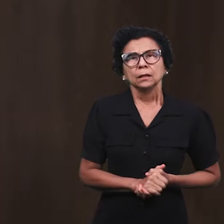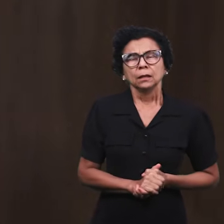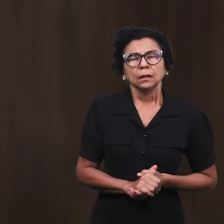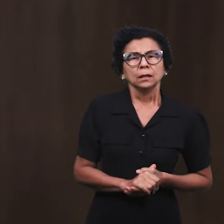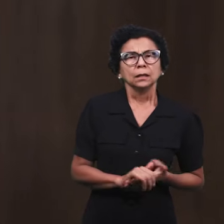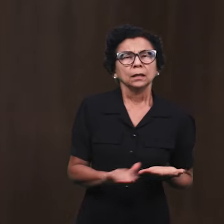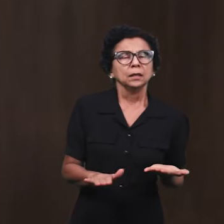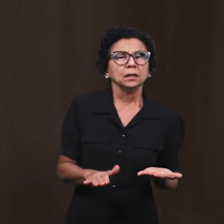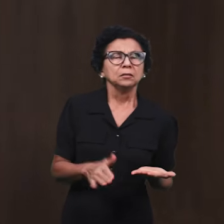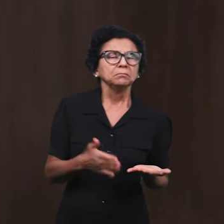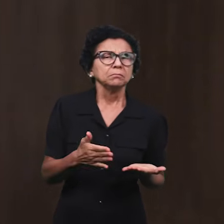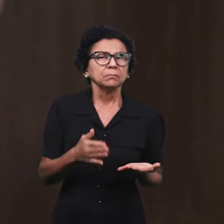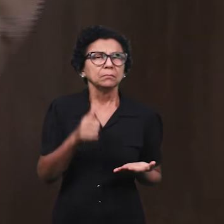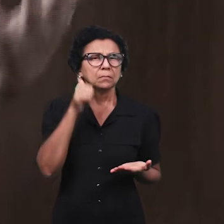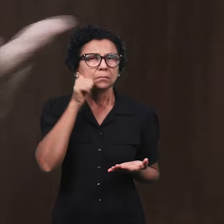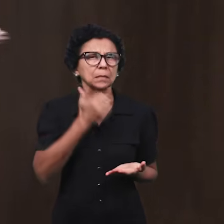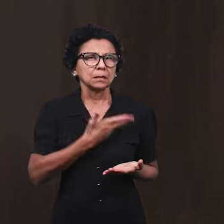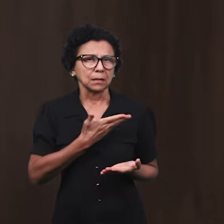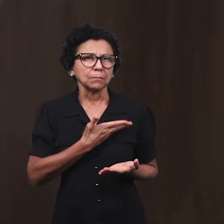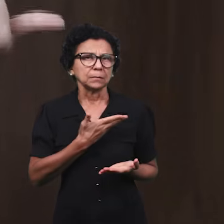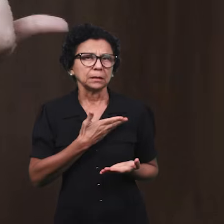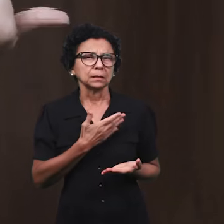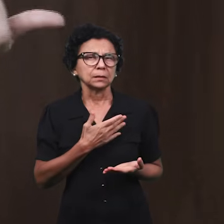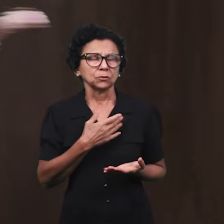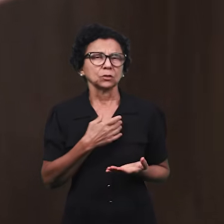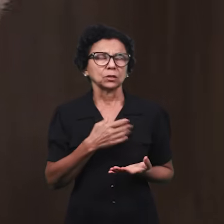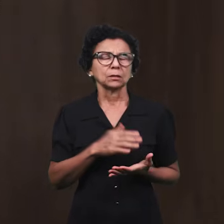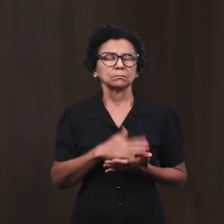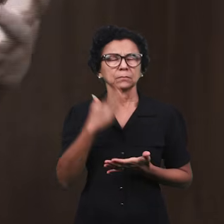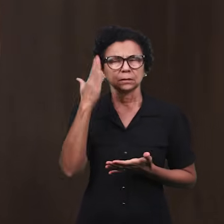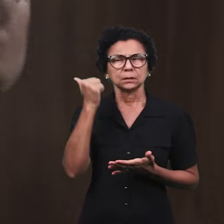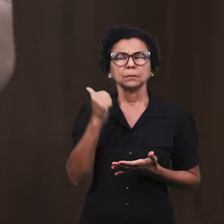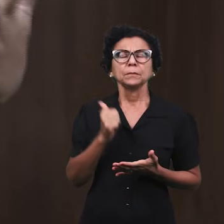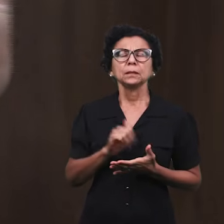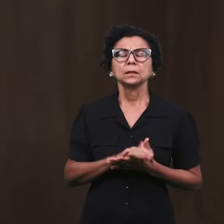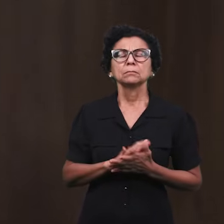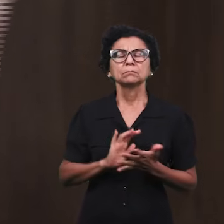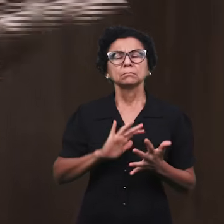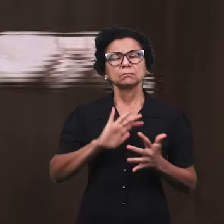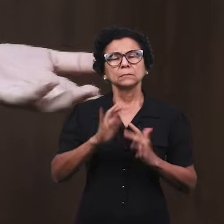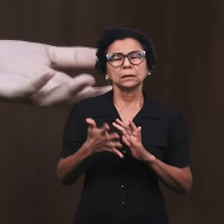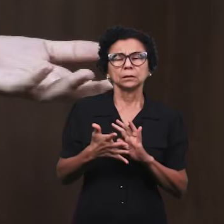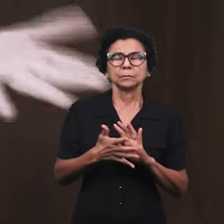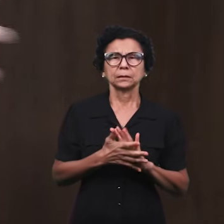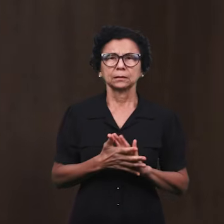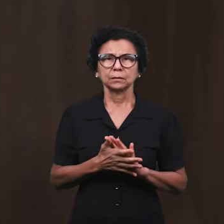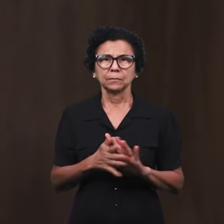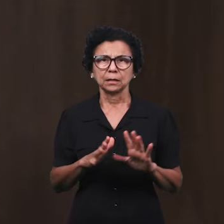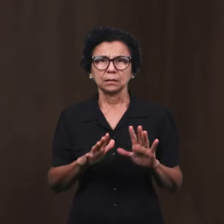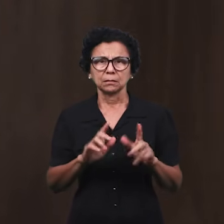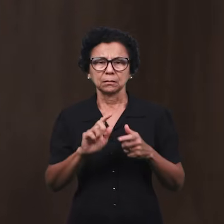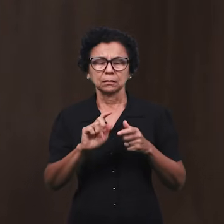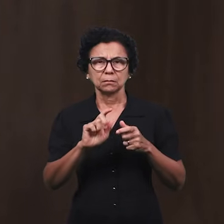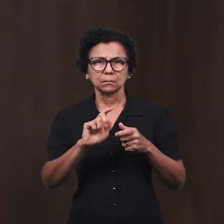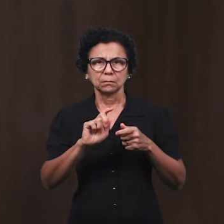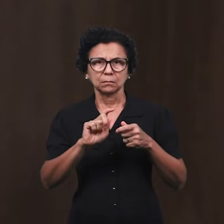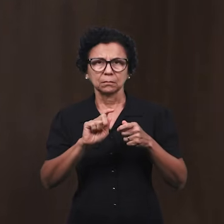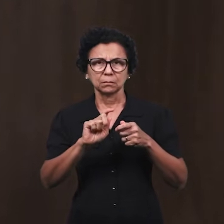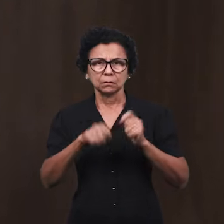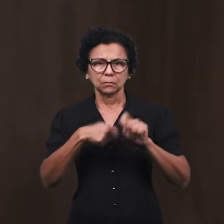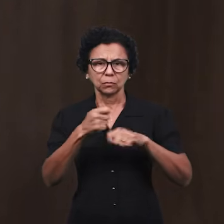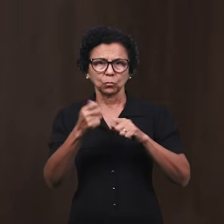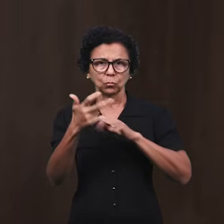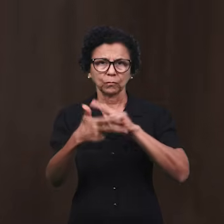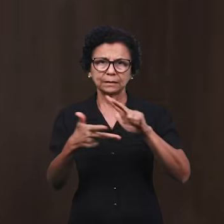elas sabiam Libras, né? Eu já tinha algumas amigas que já eram intérpretes, só que a gente não conversava por sinais. O que eu fazia? Quando